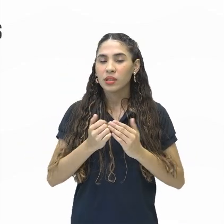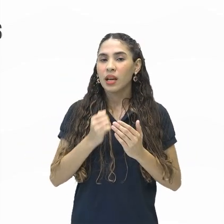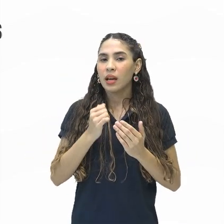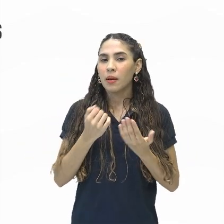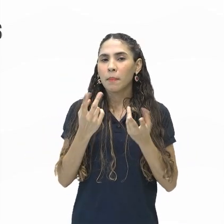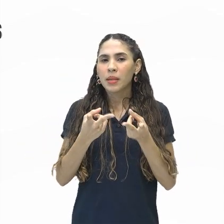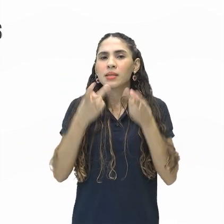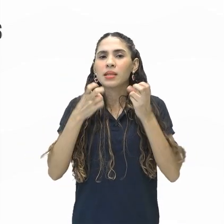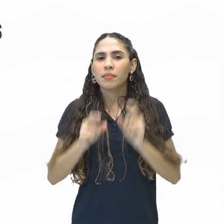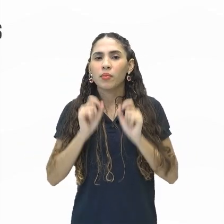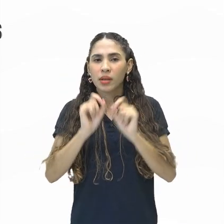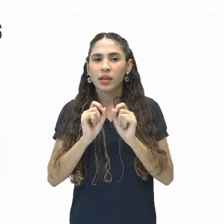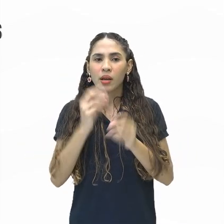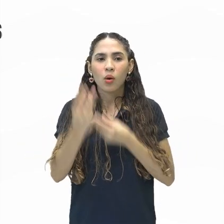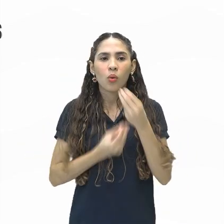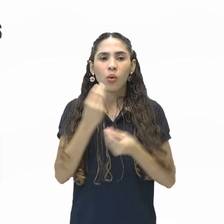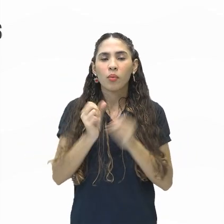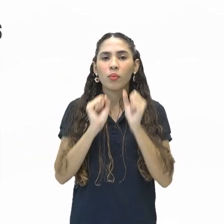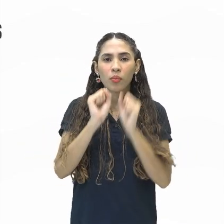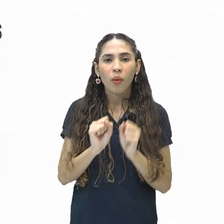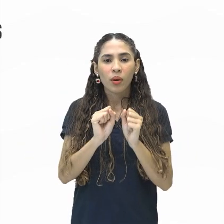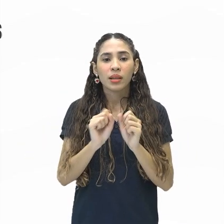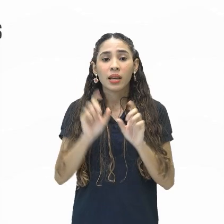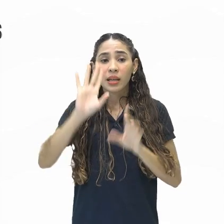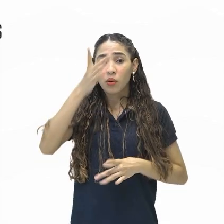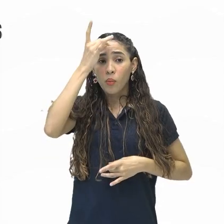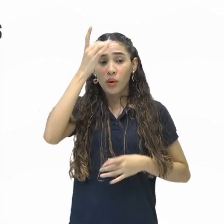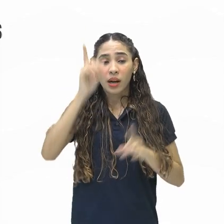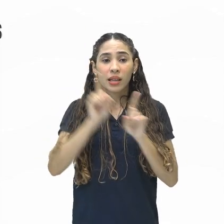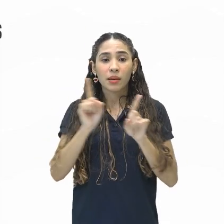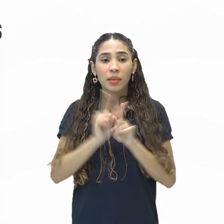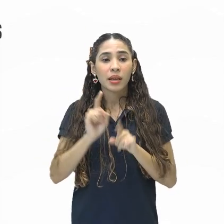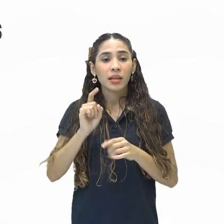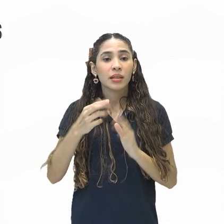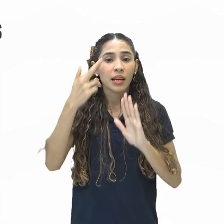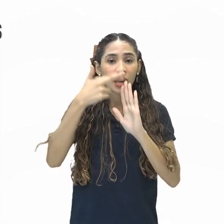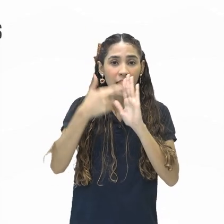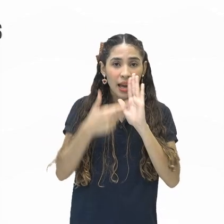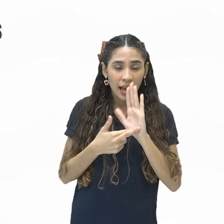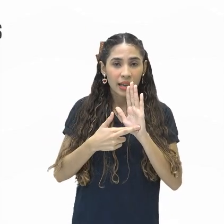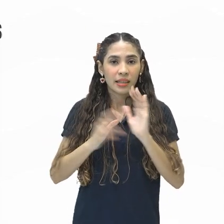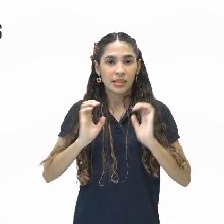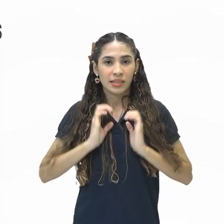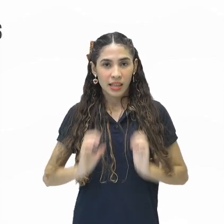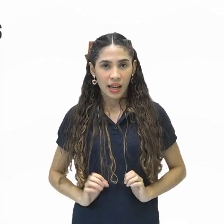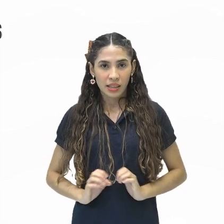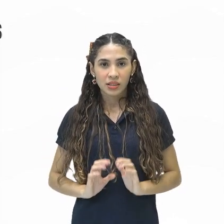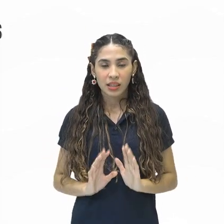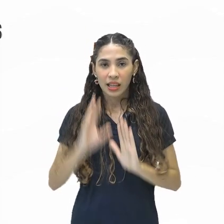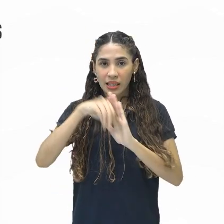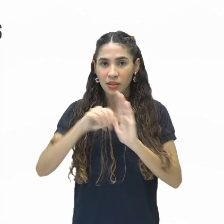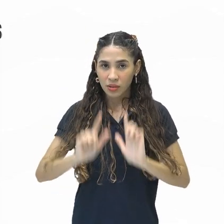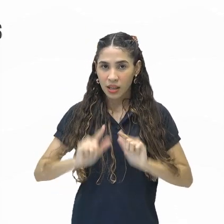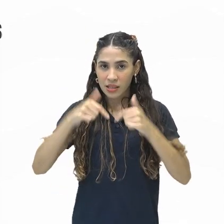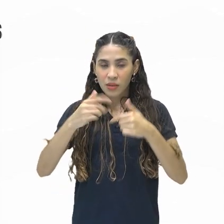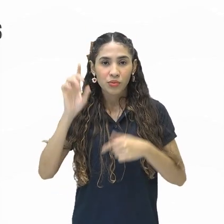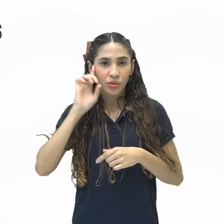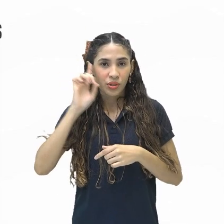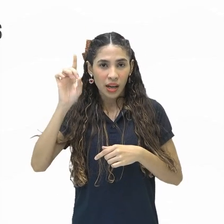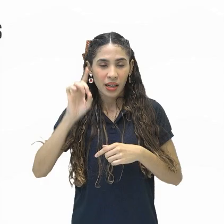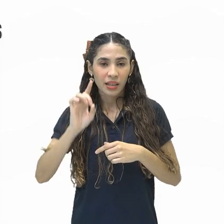considerem como podem incorporar princípios éticos em suas ações